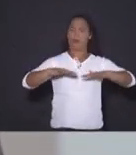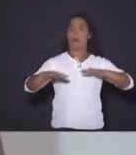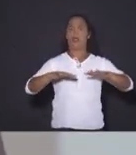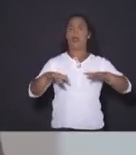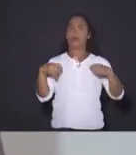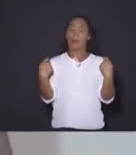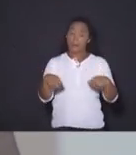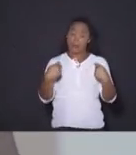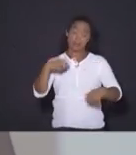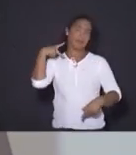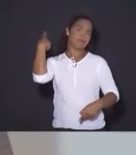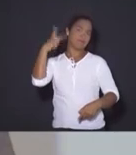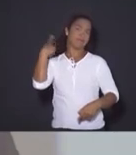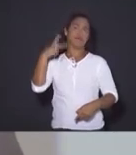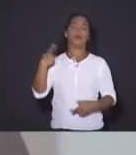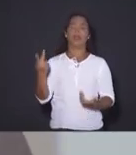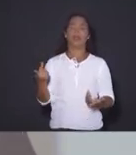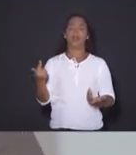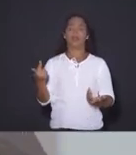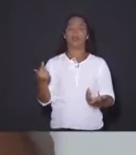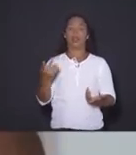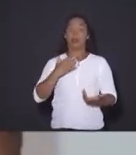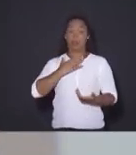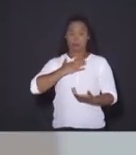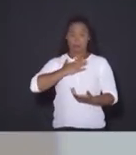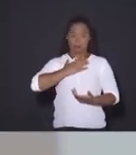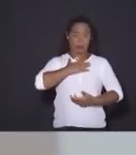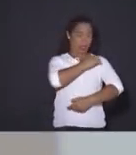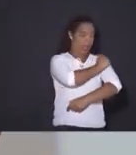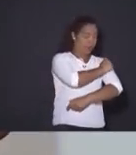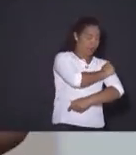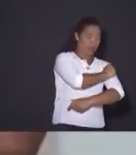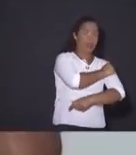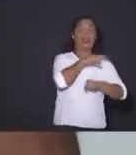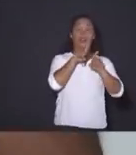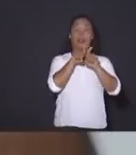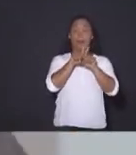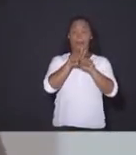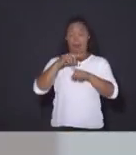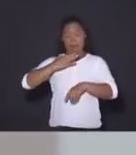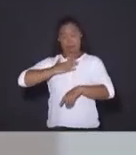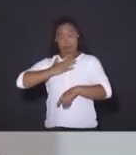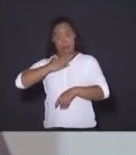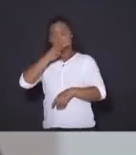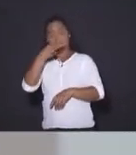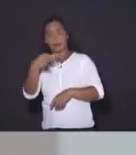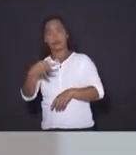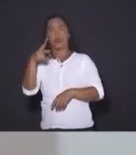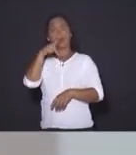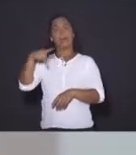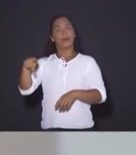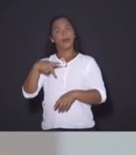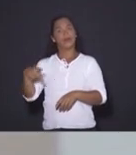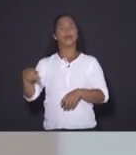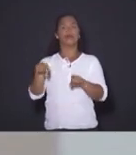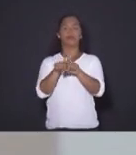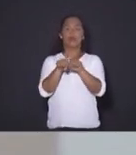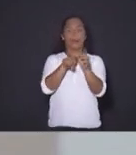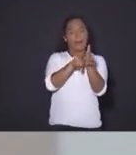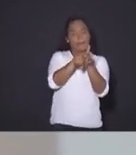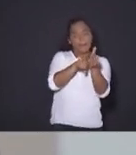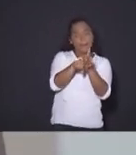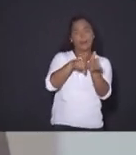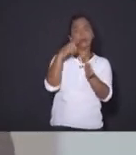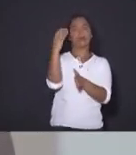politicamente então tanto do ponto de vista dos estudantes como nós professores como as sociedades científicas o que a gente